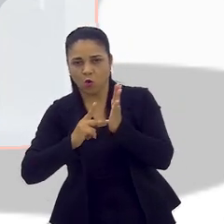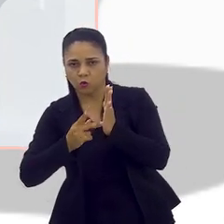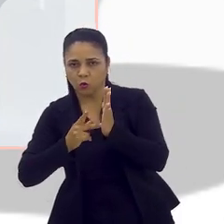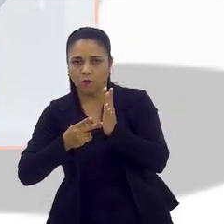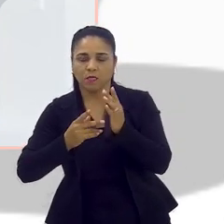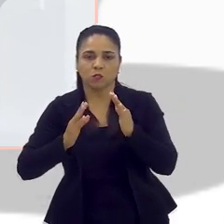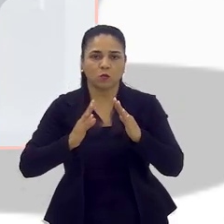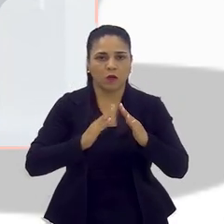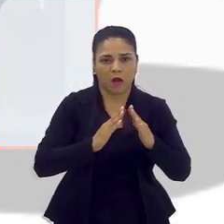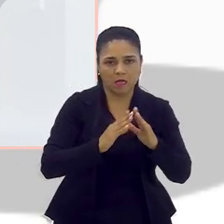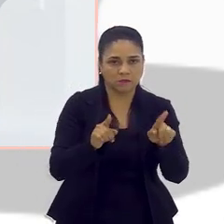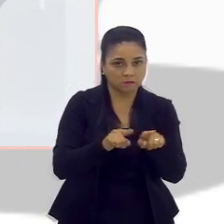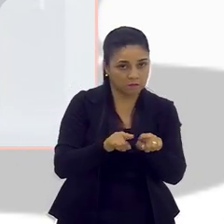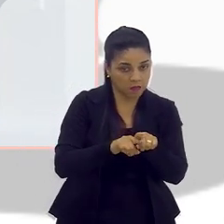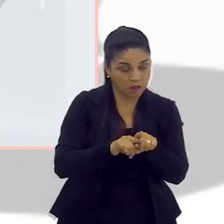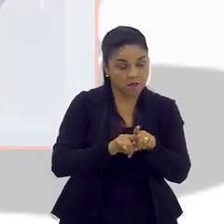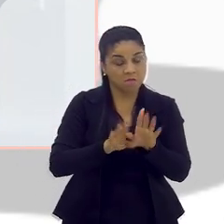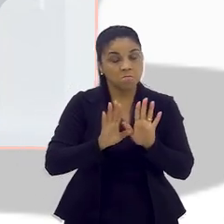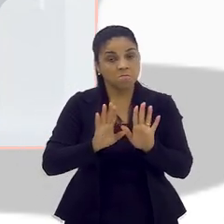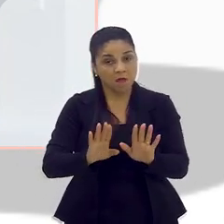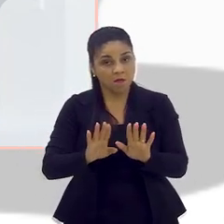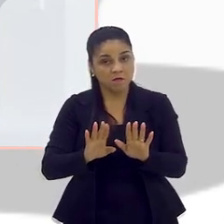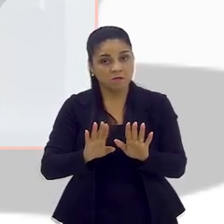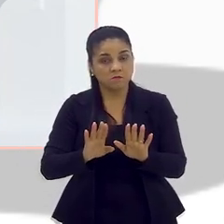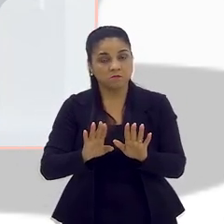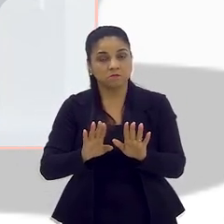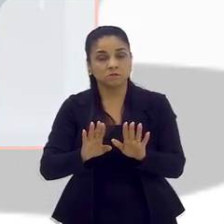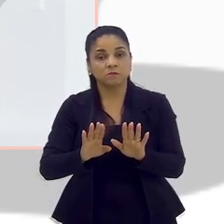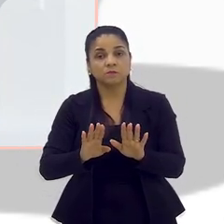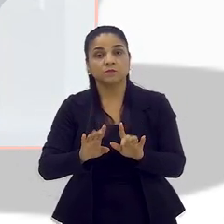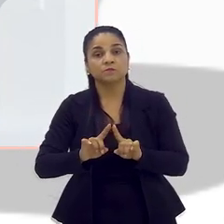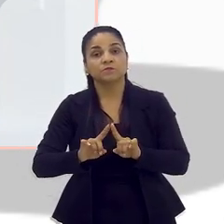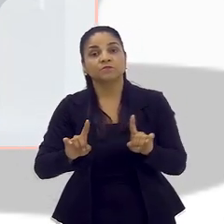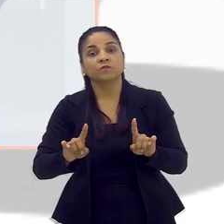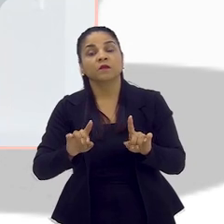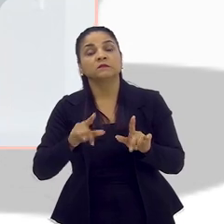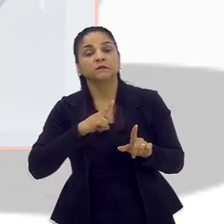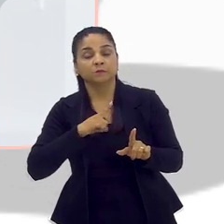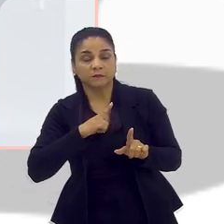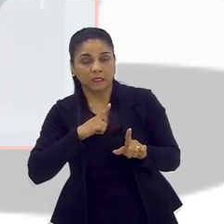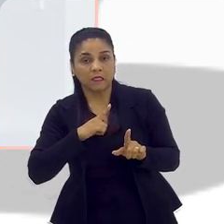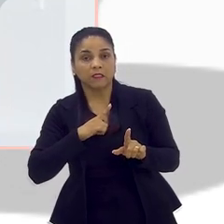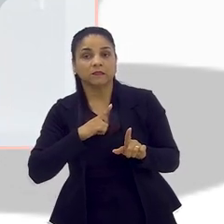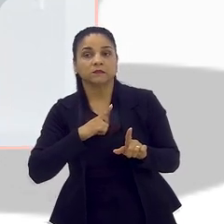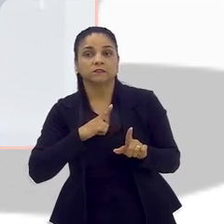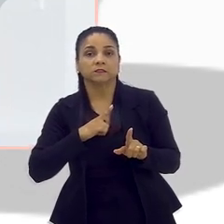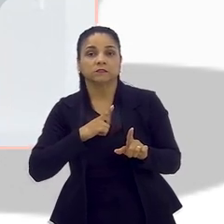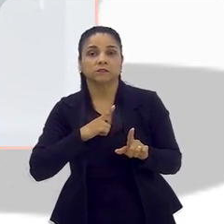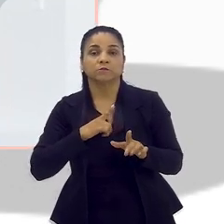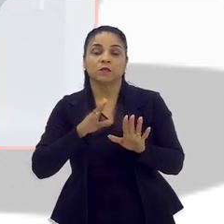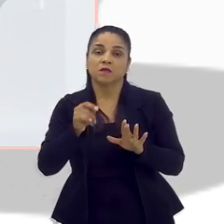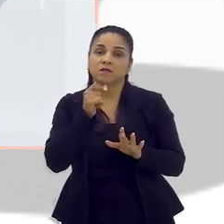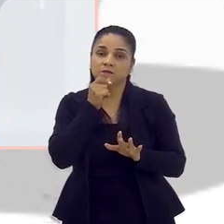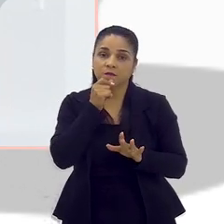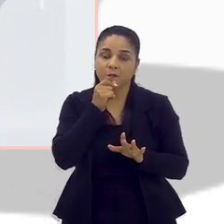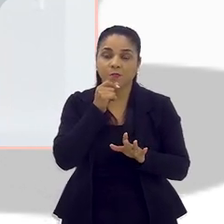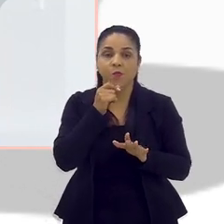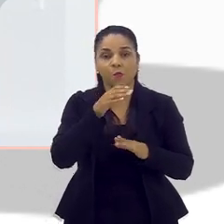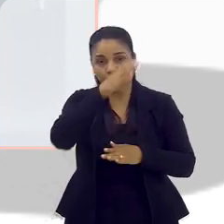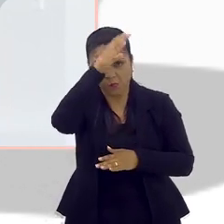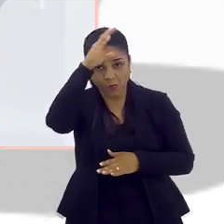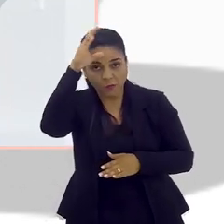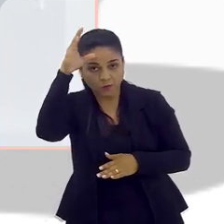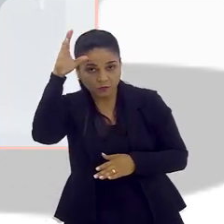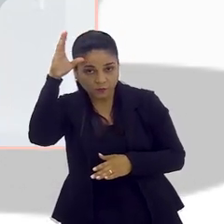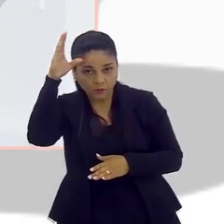de casas, ir até a porta, né? Dessas casas. Mas há uma possibilidade também, caso o usuário,